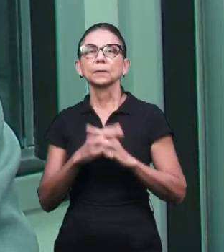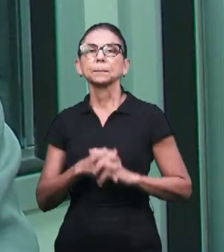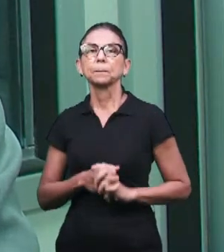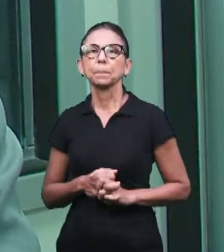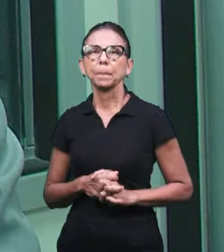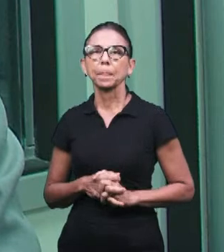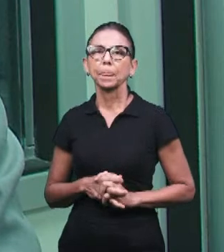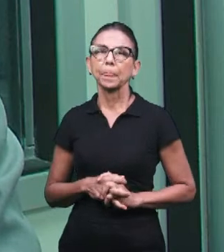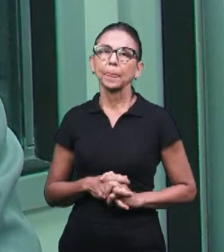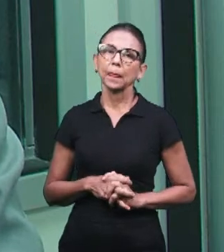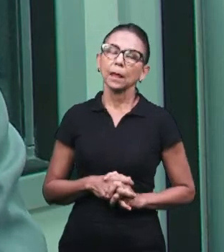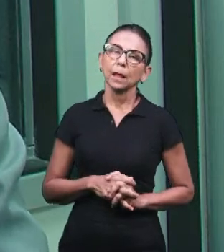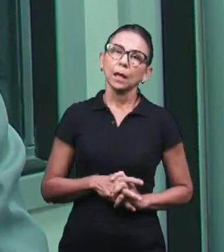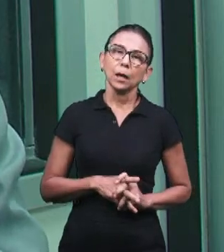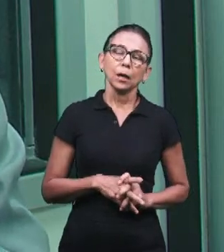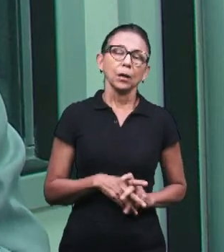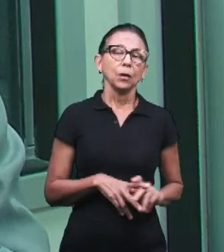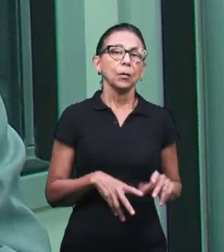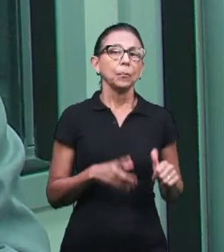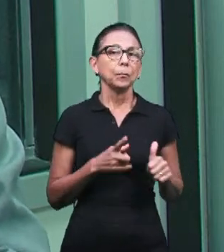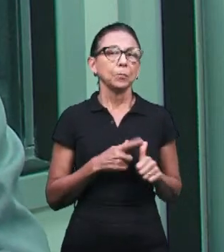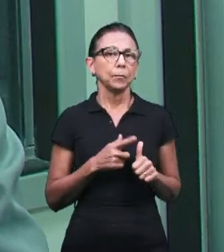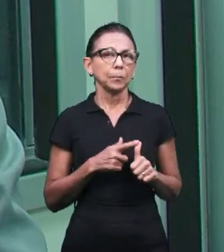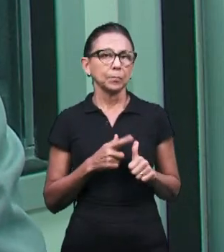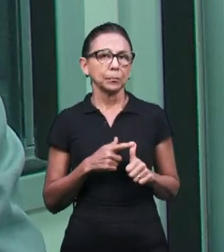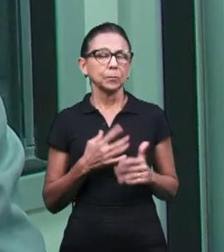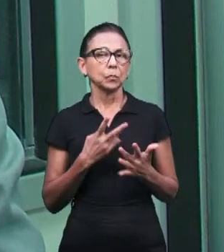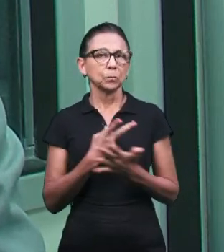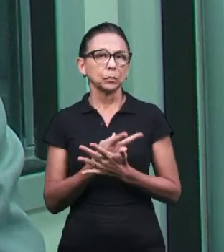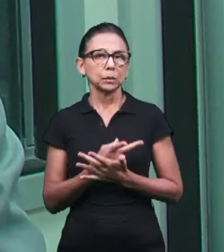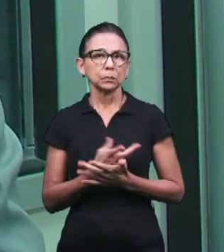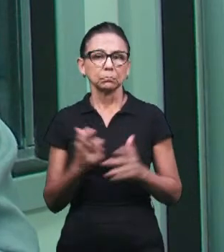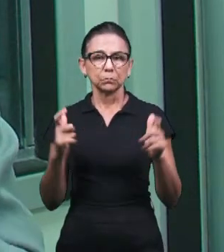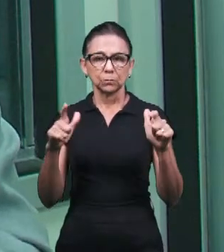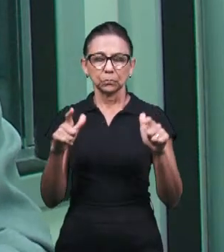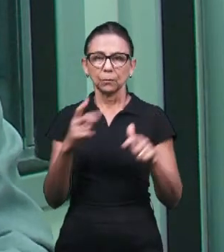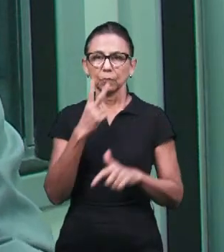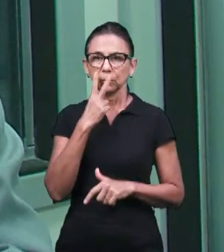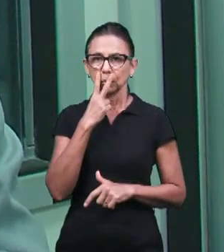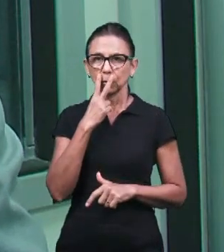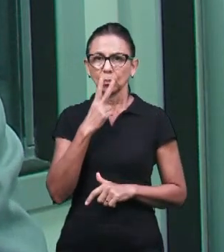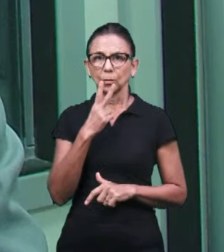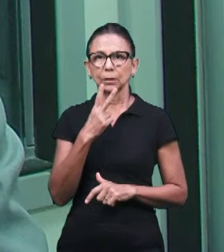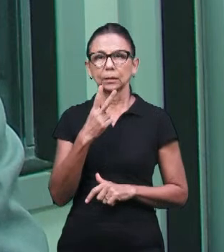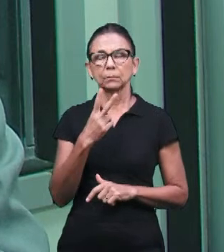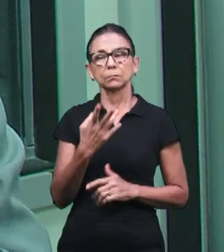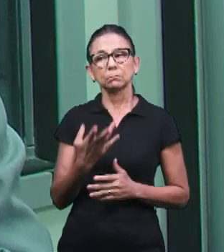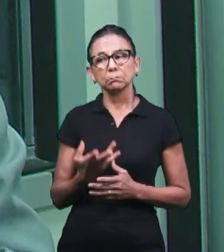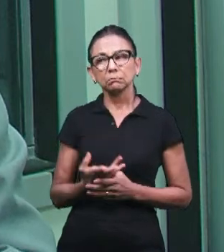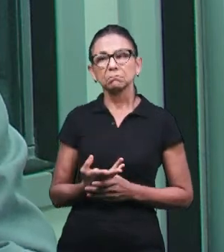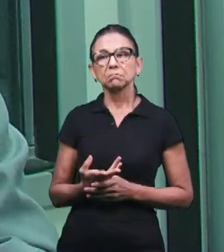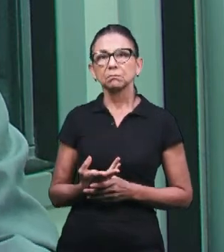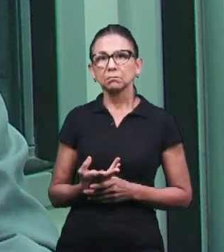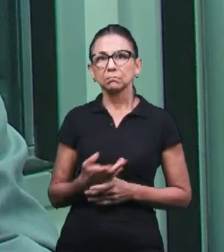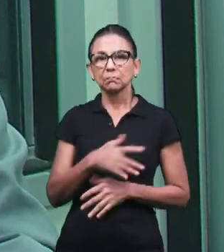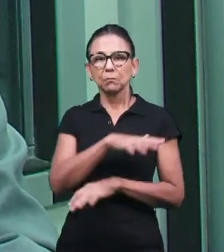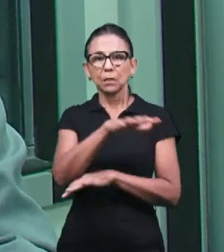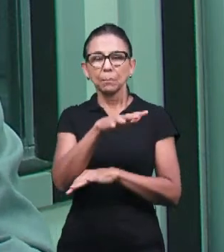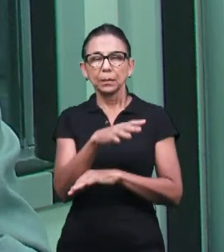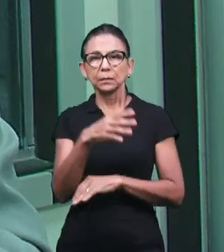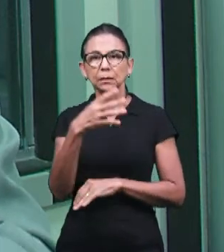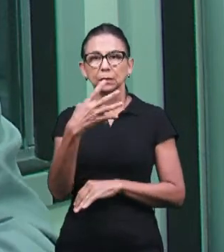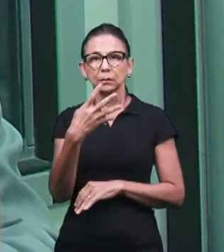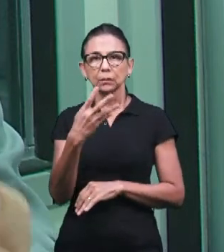da sociedade capixaba. Um lugar como Vitória, com 40 mil convidados, é de se considerar que